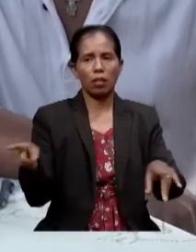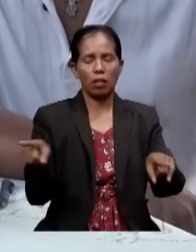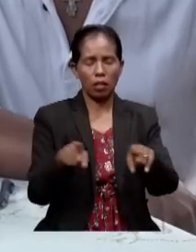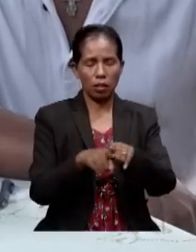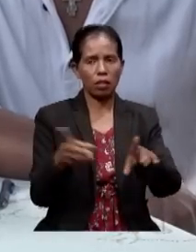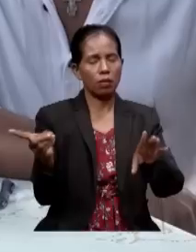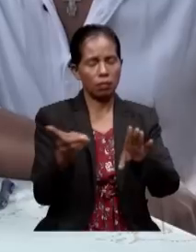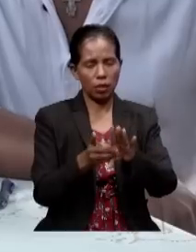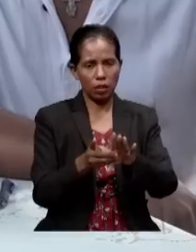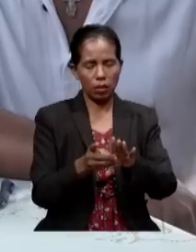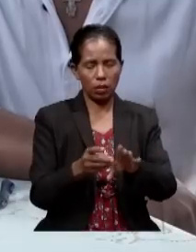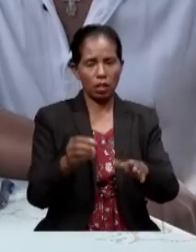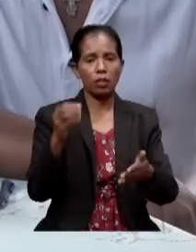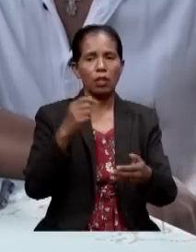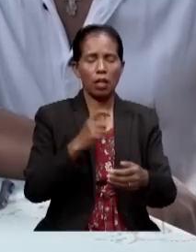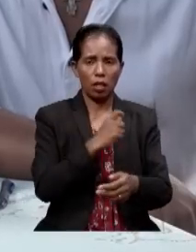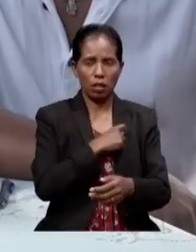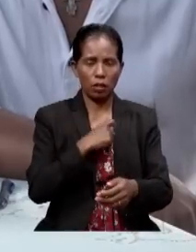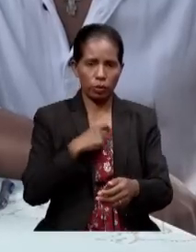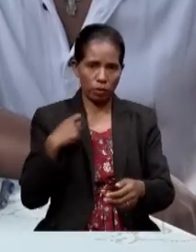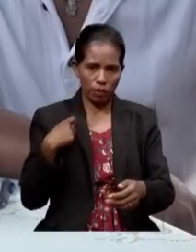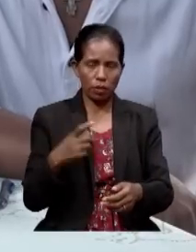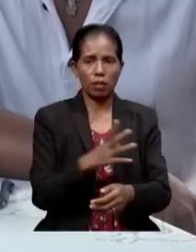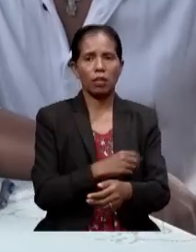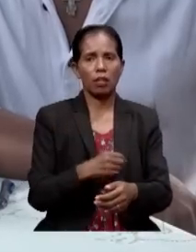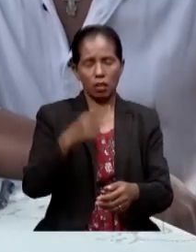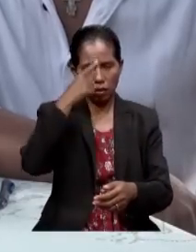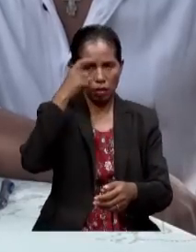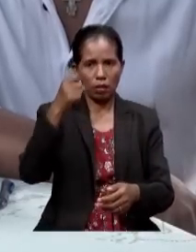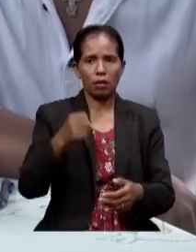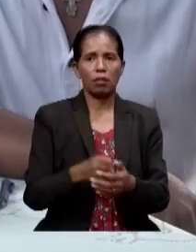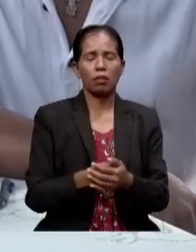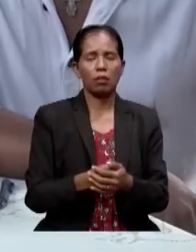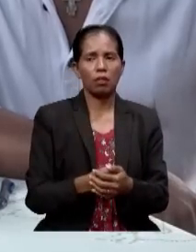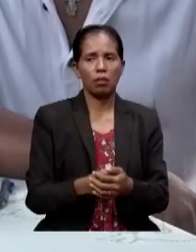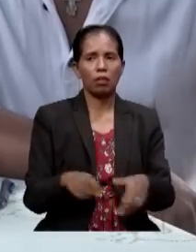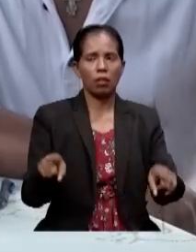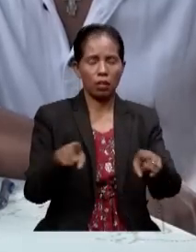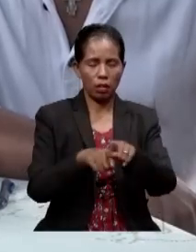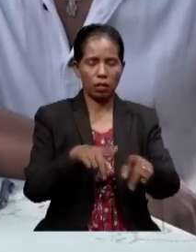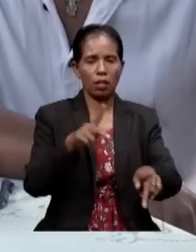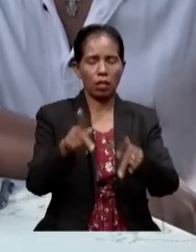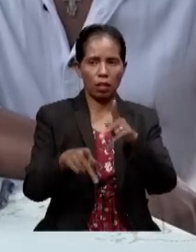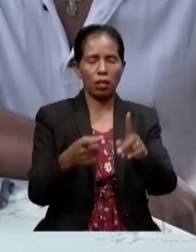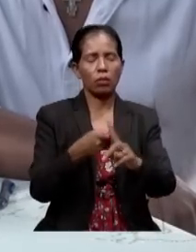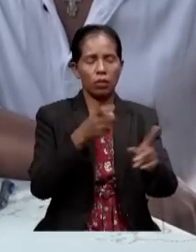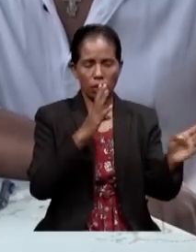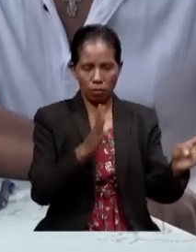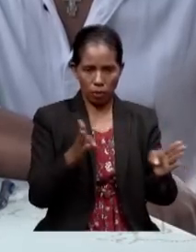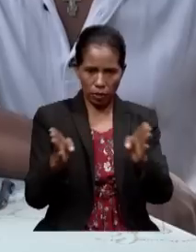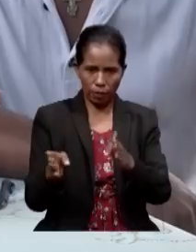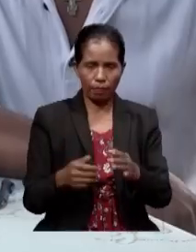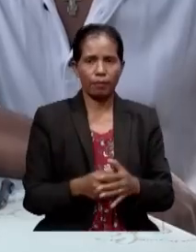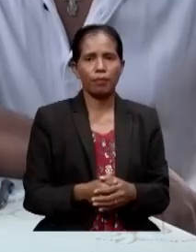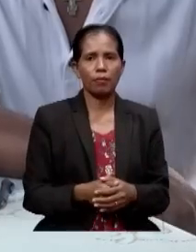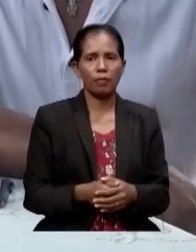autopsi, relatório autopsi, tamba reconhece kata Lezado nudar parte intervenente si proceso.